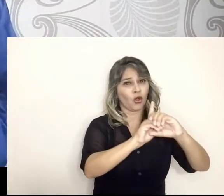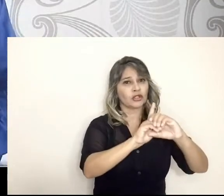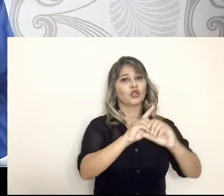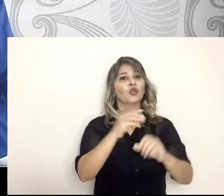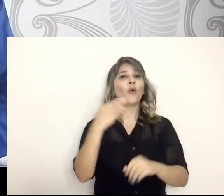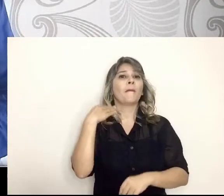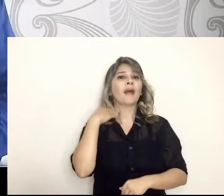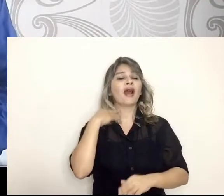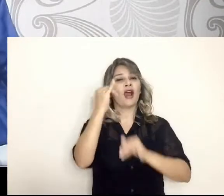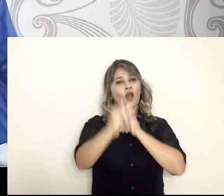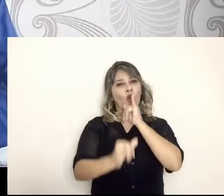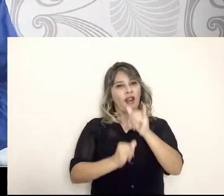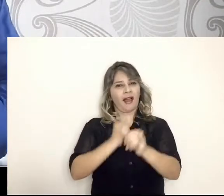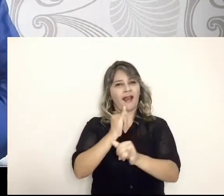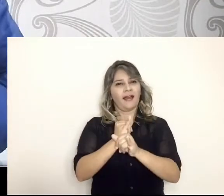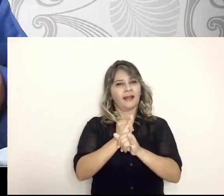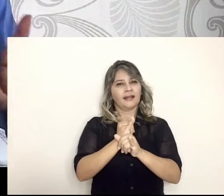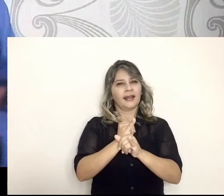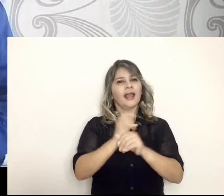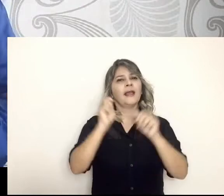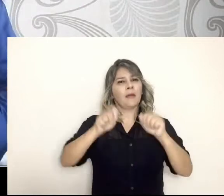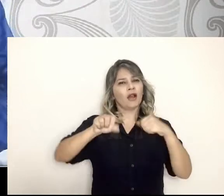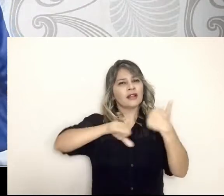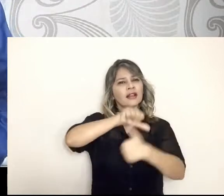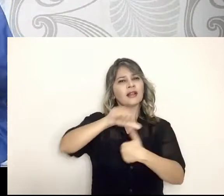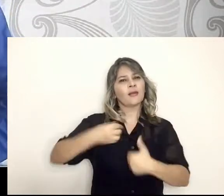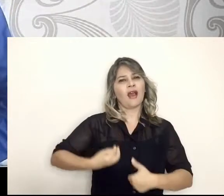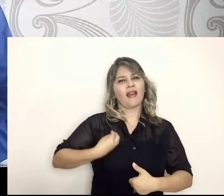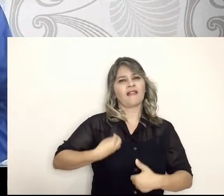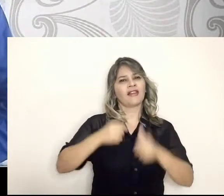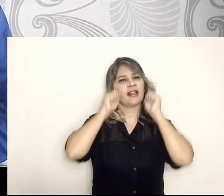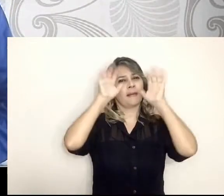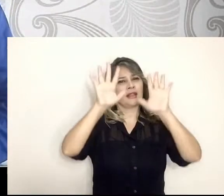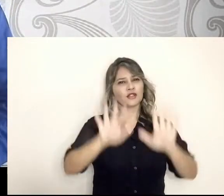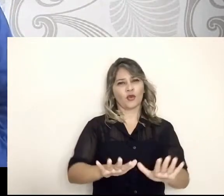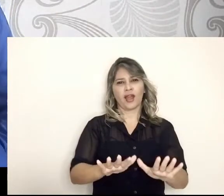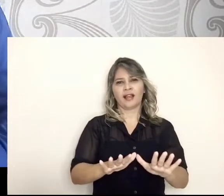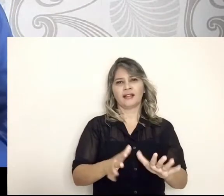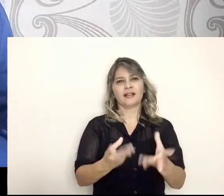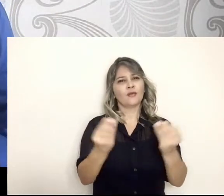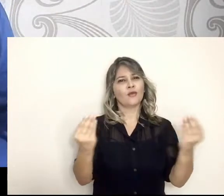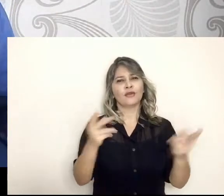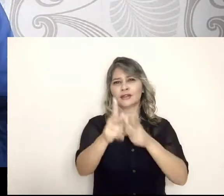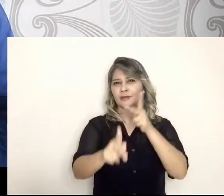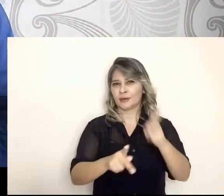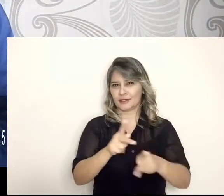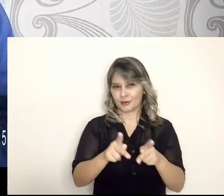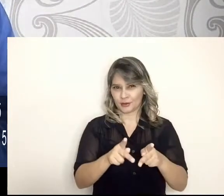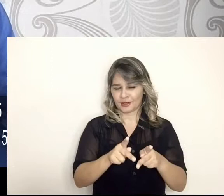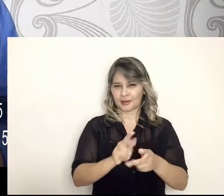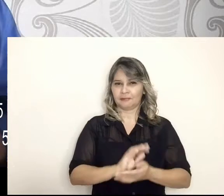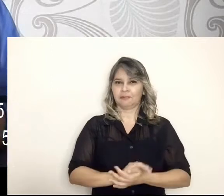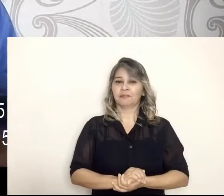Jesus a tua oferta, para que essa oferta se multiplique em benefício de muitos. Nesse momento aparecerão as contas da